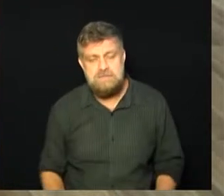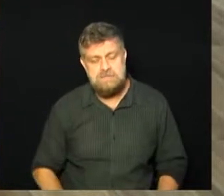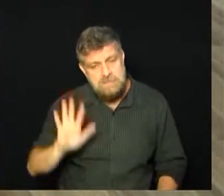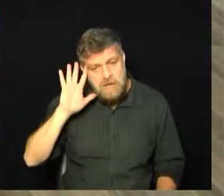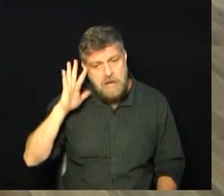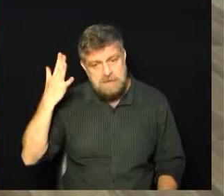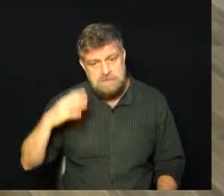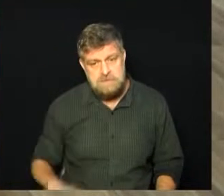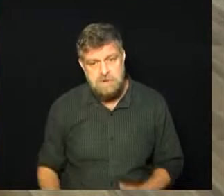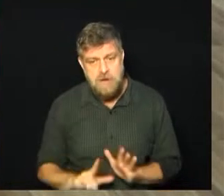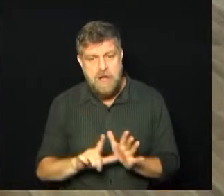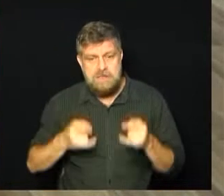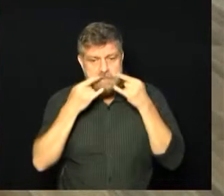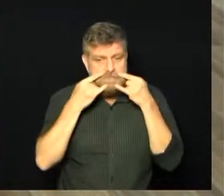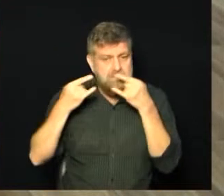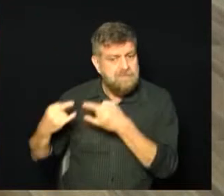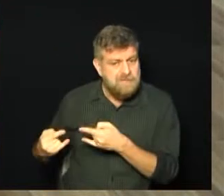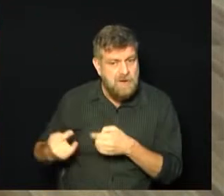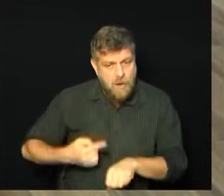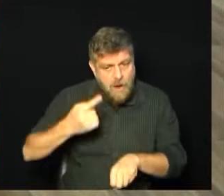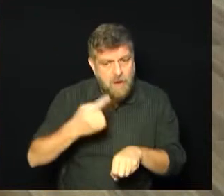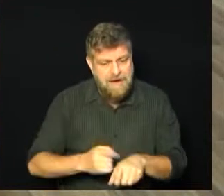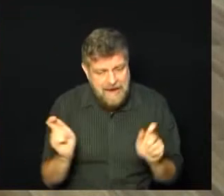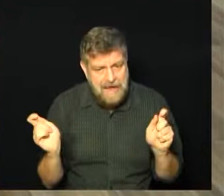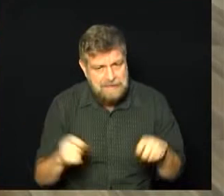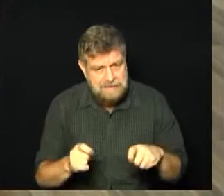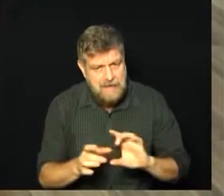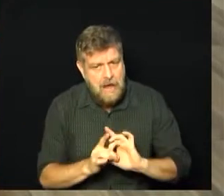é prematura ou é o mesmo momento para a liberação?